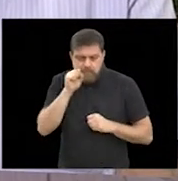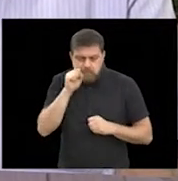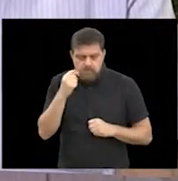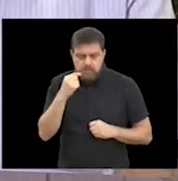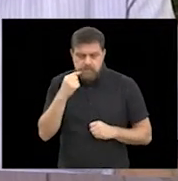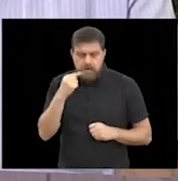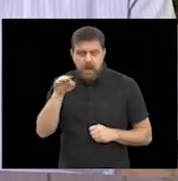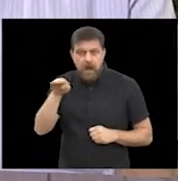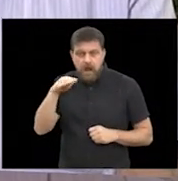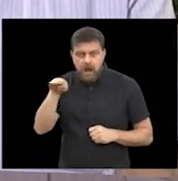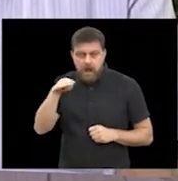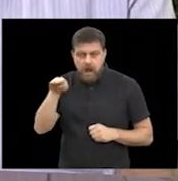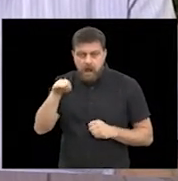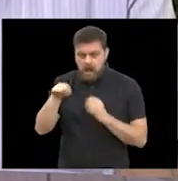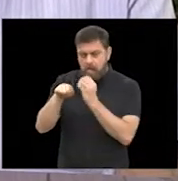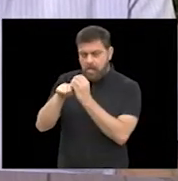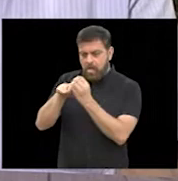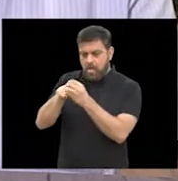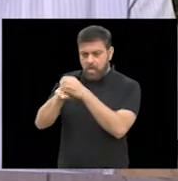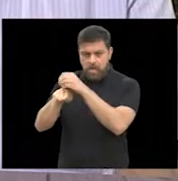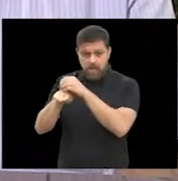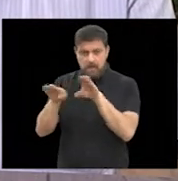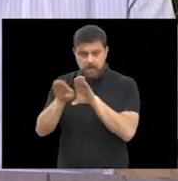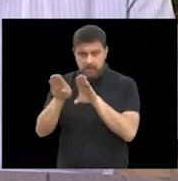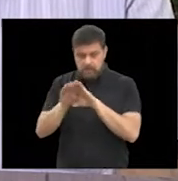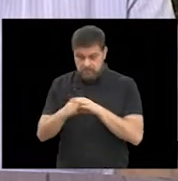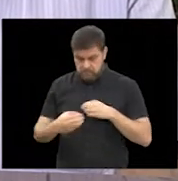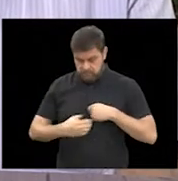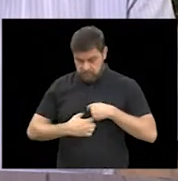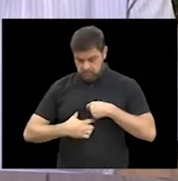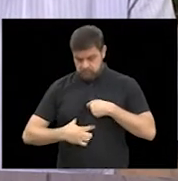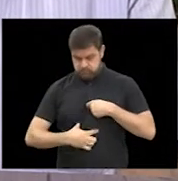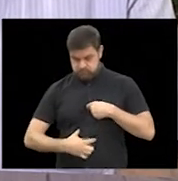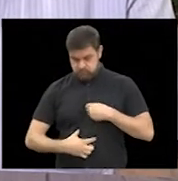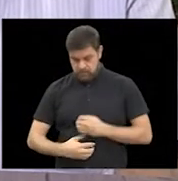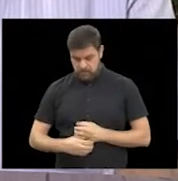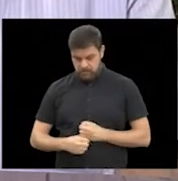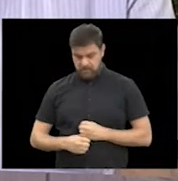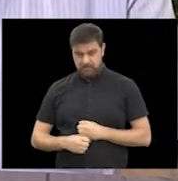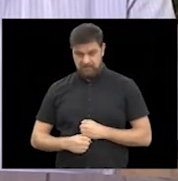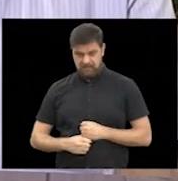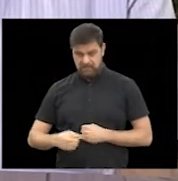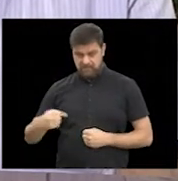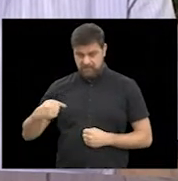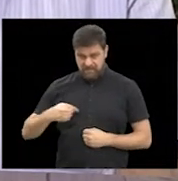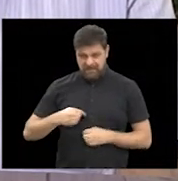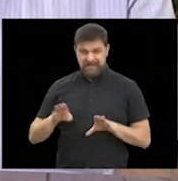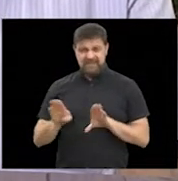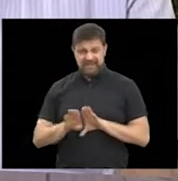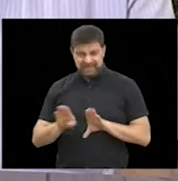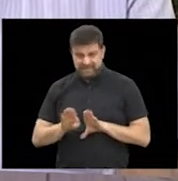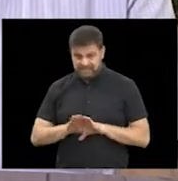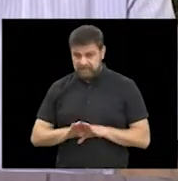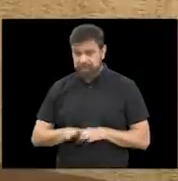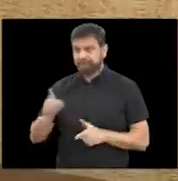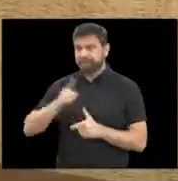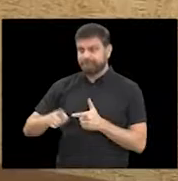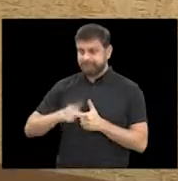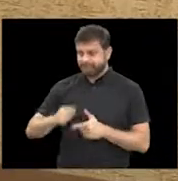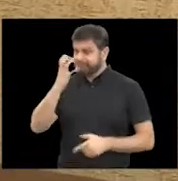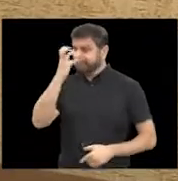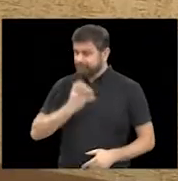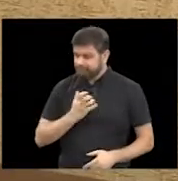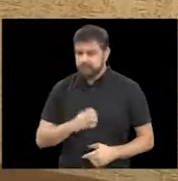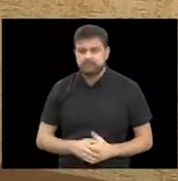na língua pode também ter. Sim. Só que dentro do estômago e do duodeno ela tem uma proporção maior.